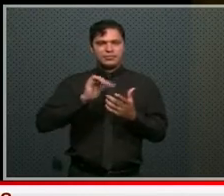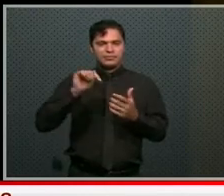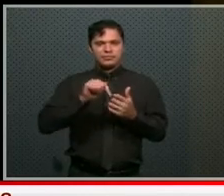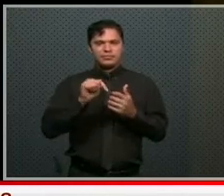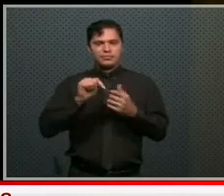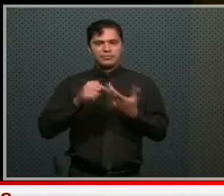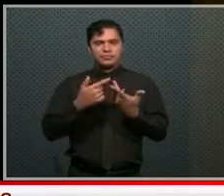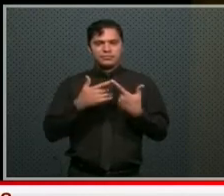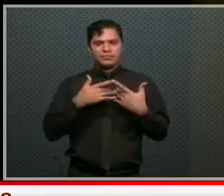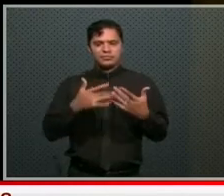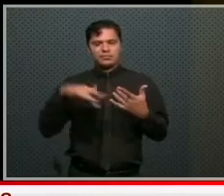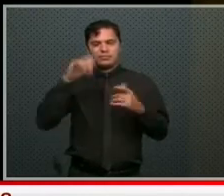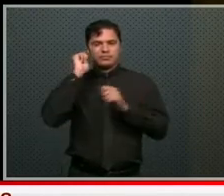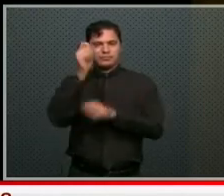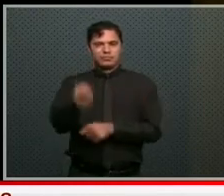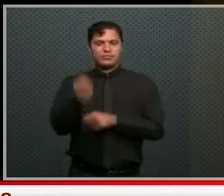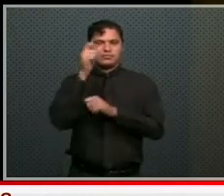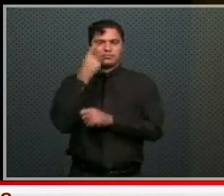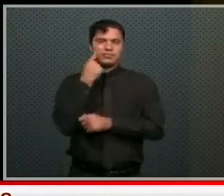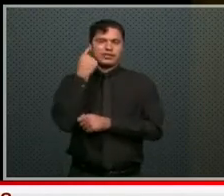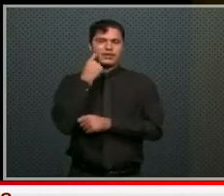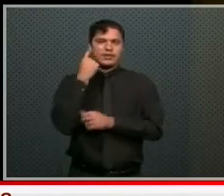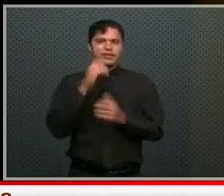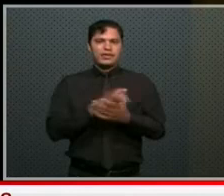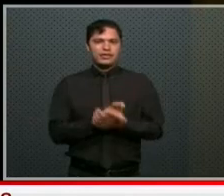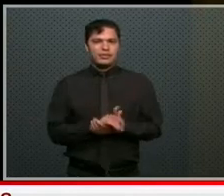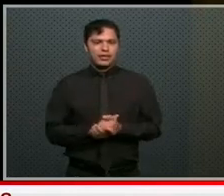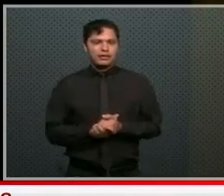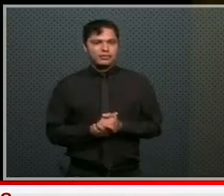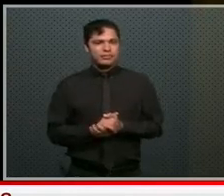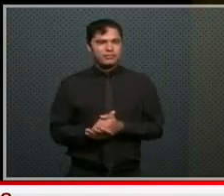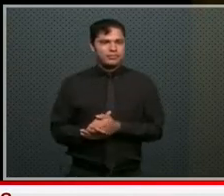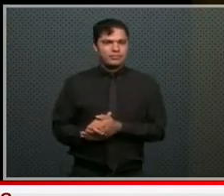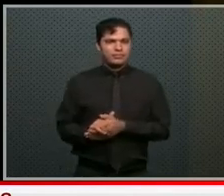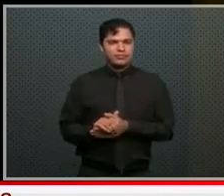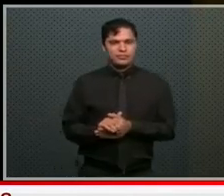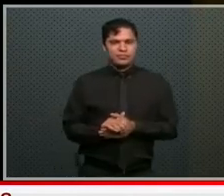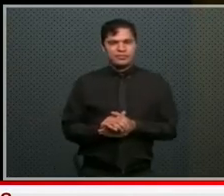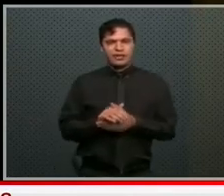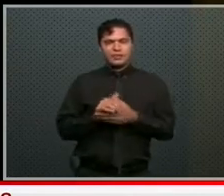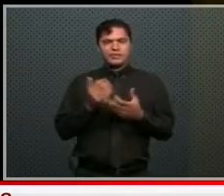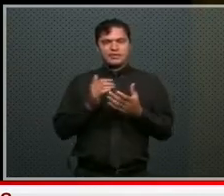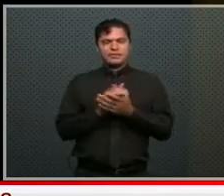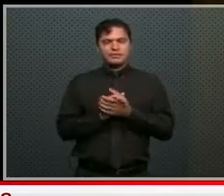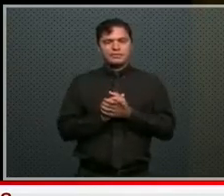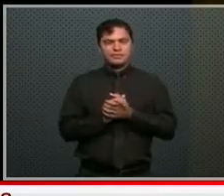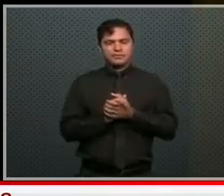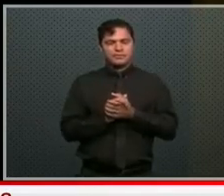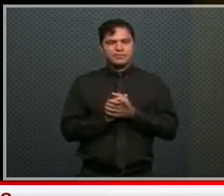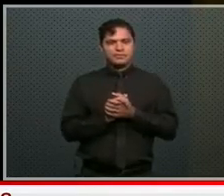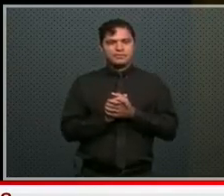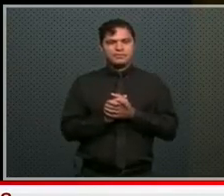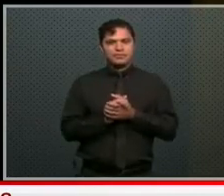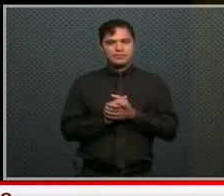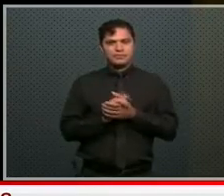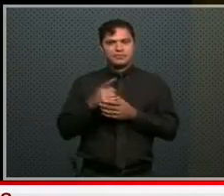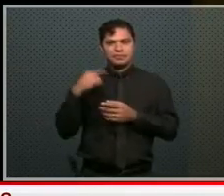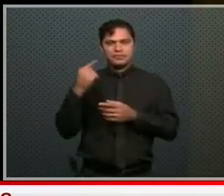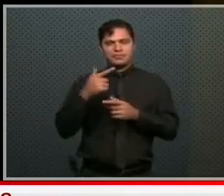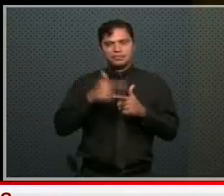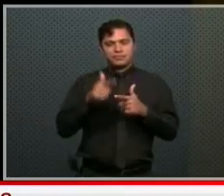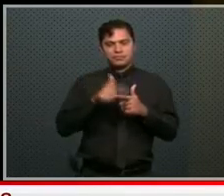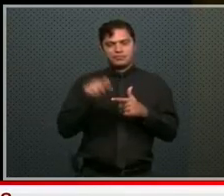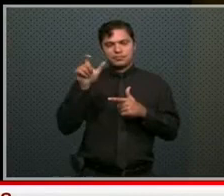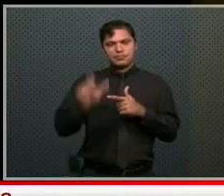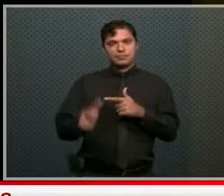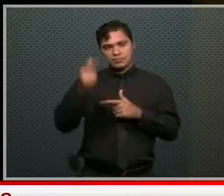aqui a isca que puxamos o peixe o açaí cai e nós continuamos diversos cruzados problema sério que nós temos aqui a